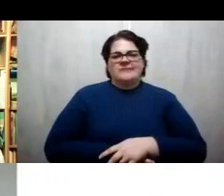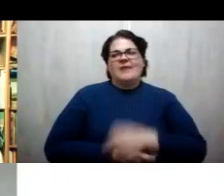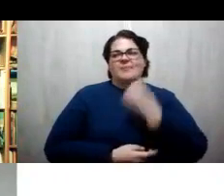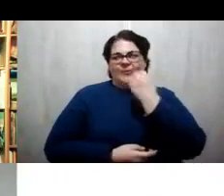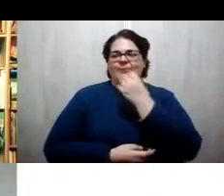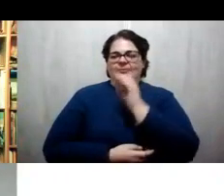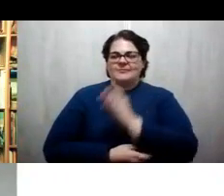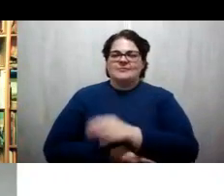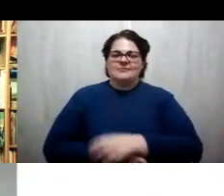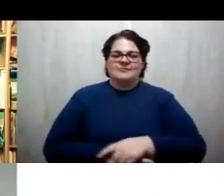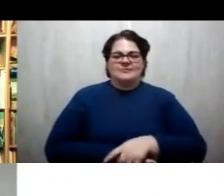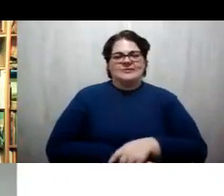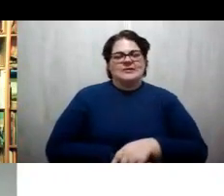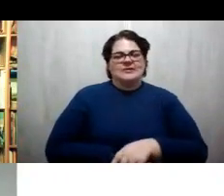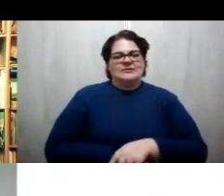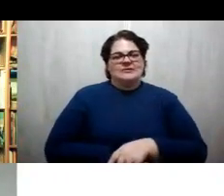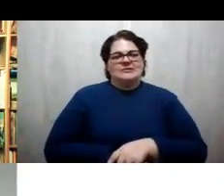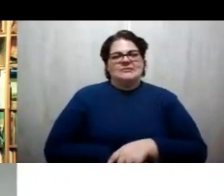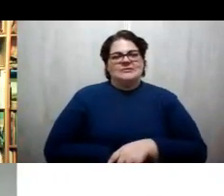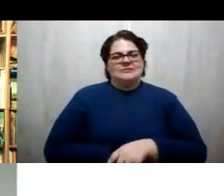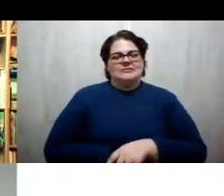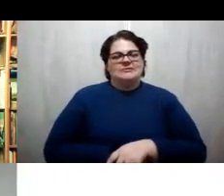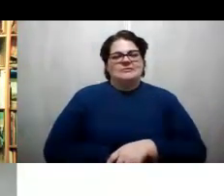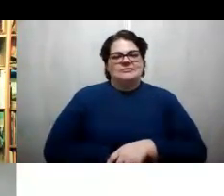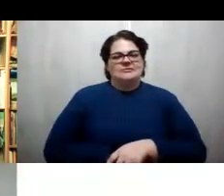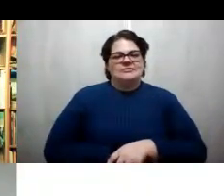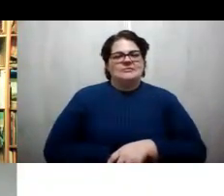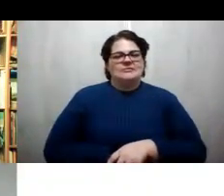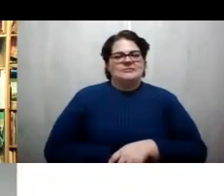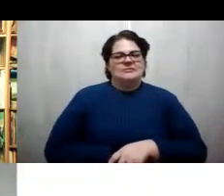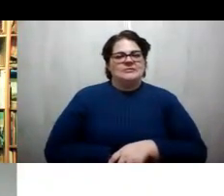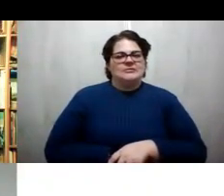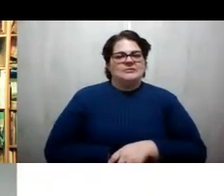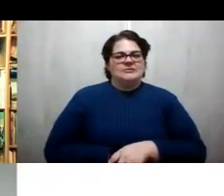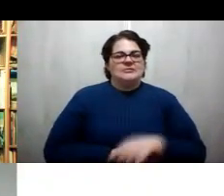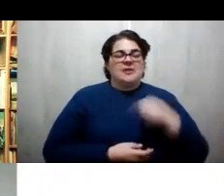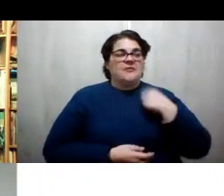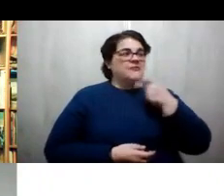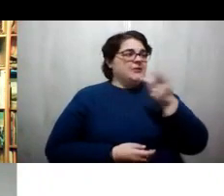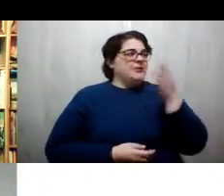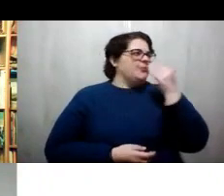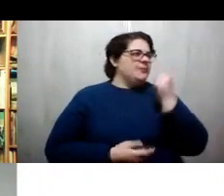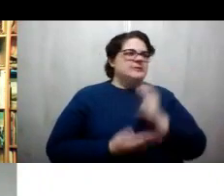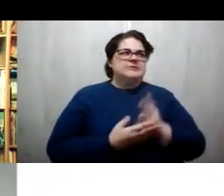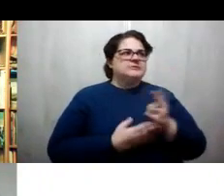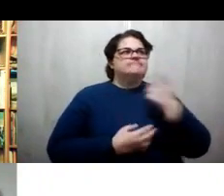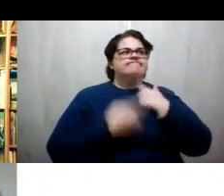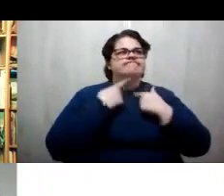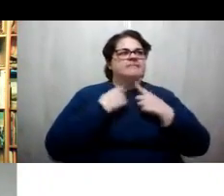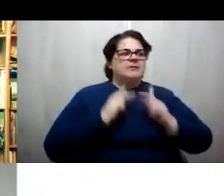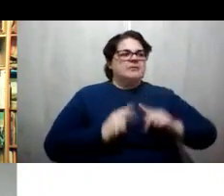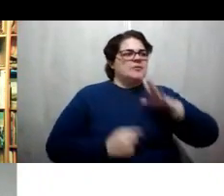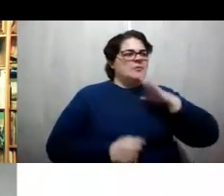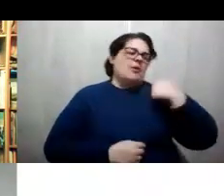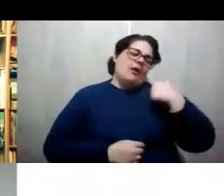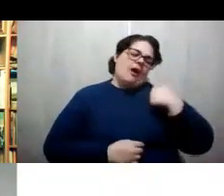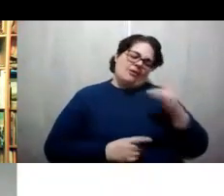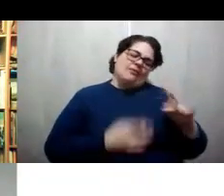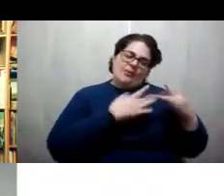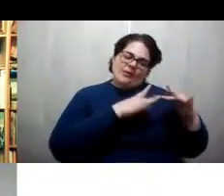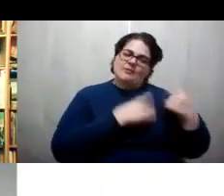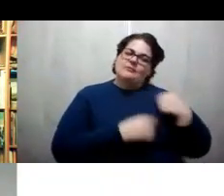A mala de comida. Eu sou suspeita para falar das comidinhas, porque quem me conhece já e convive